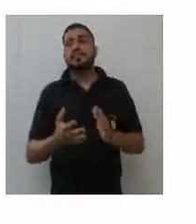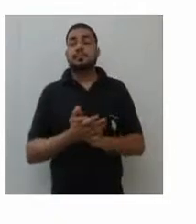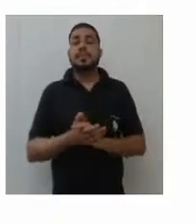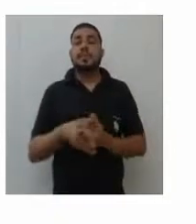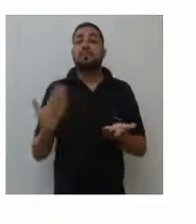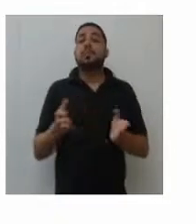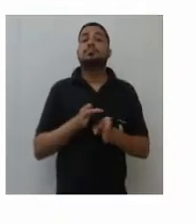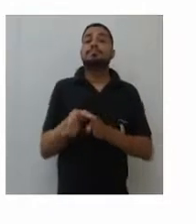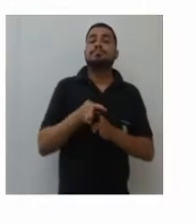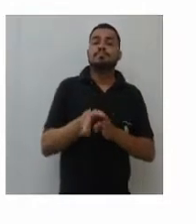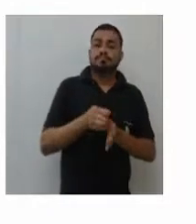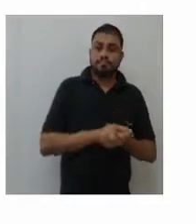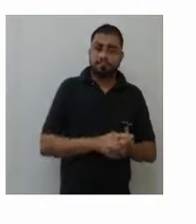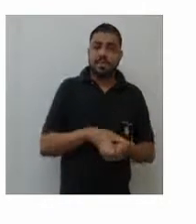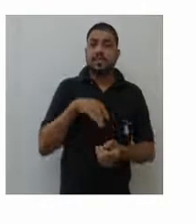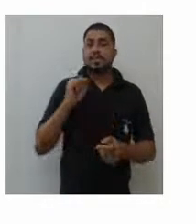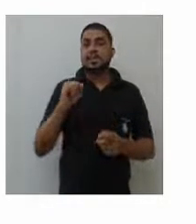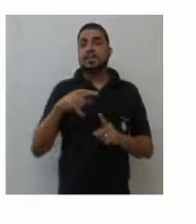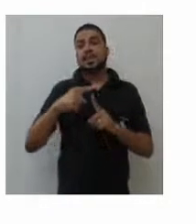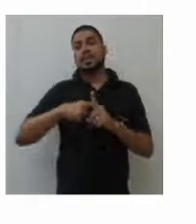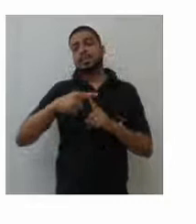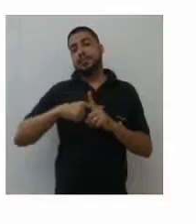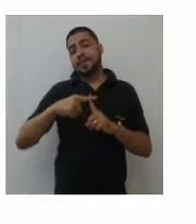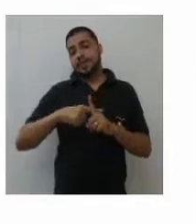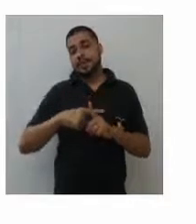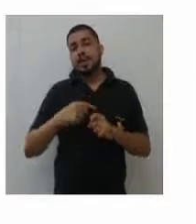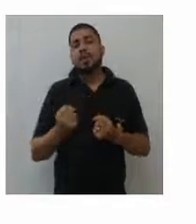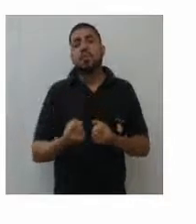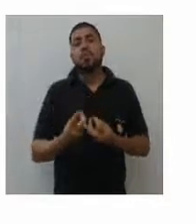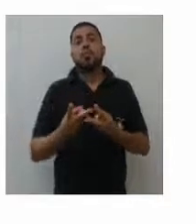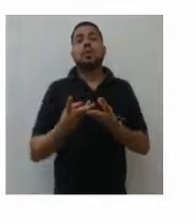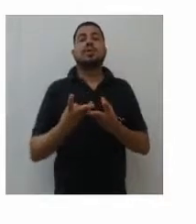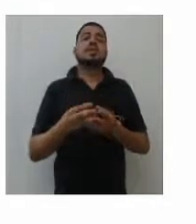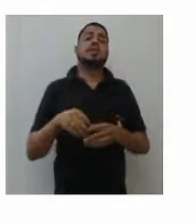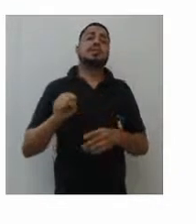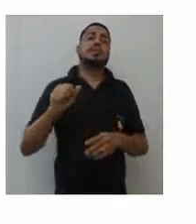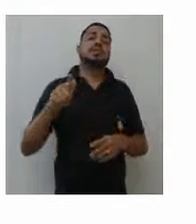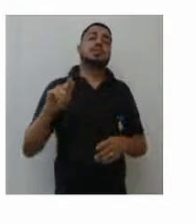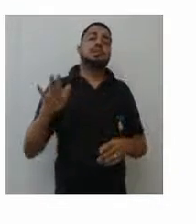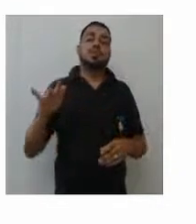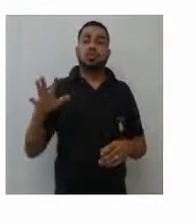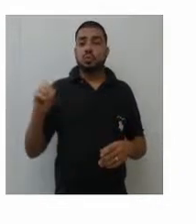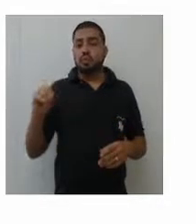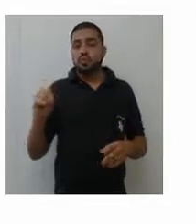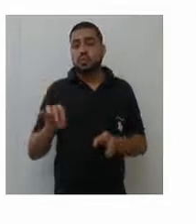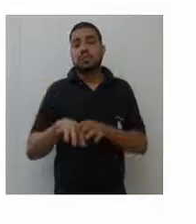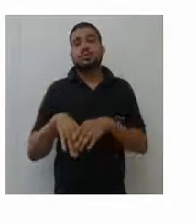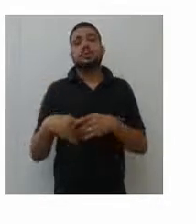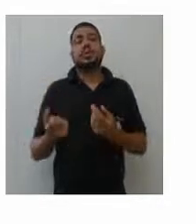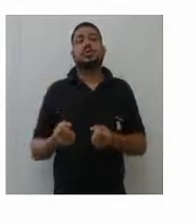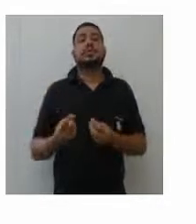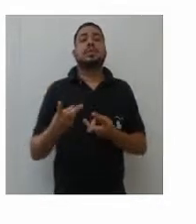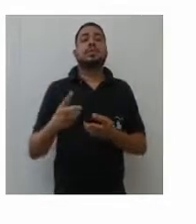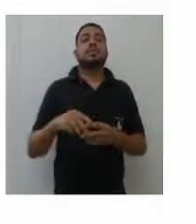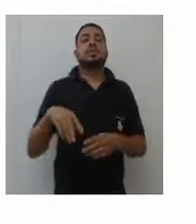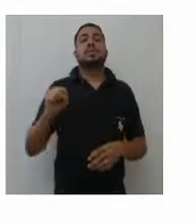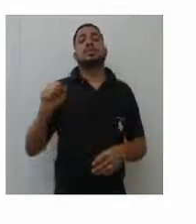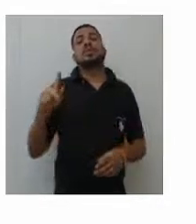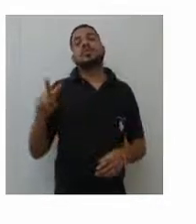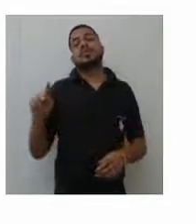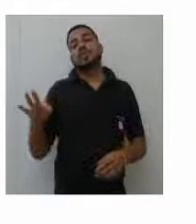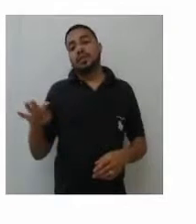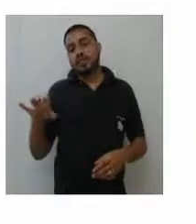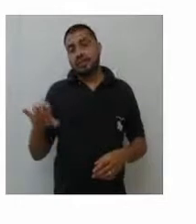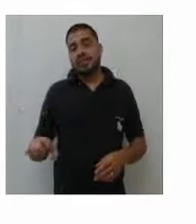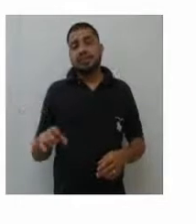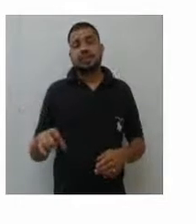a dica? Sendo a temperatura constante, a quantidade de soluto dissolvido e a quantidade de solvente são grandezas